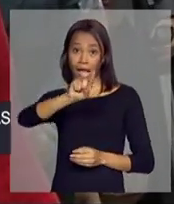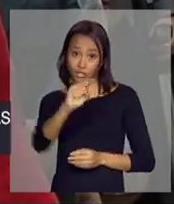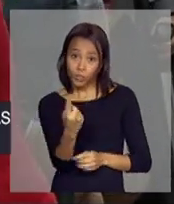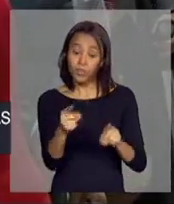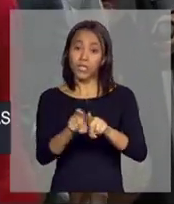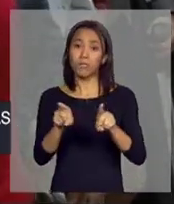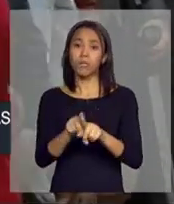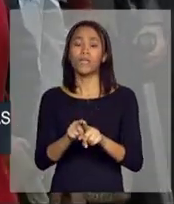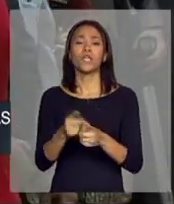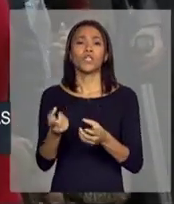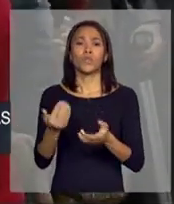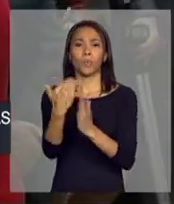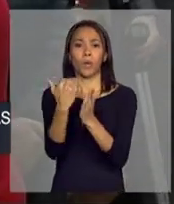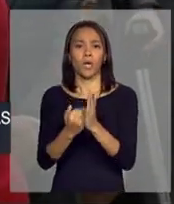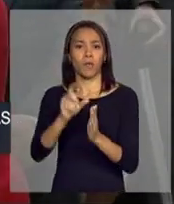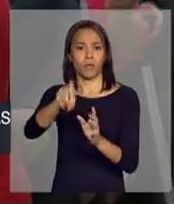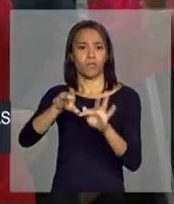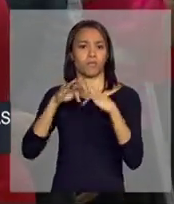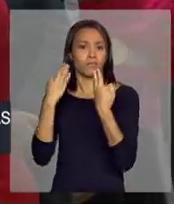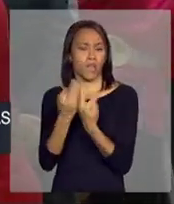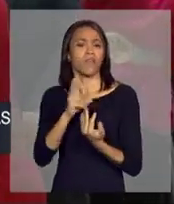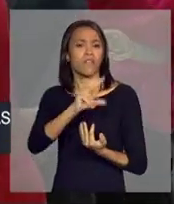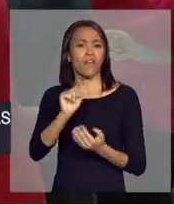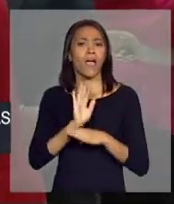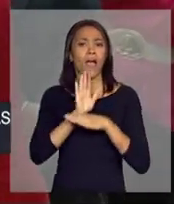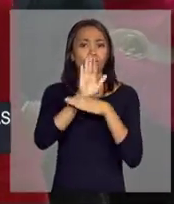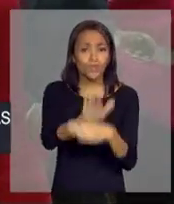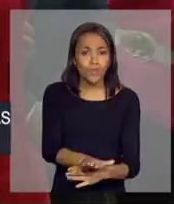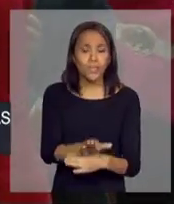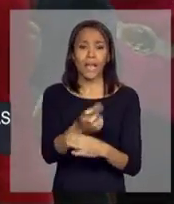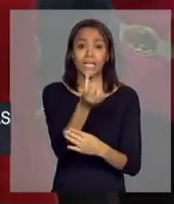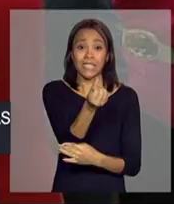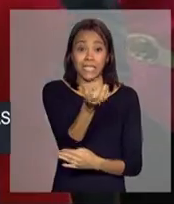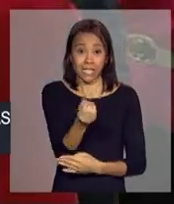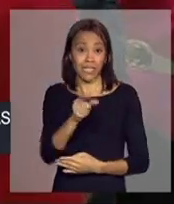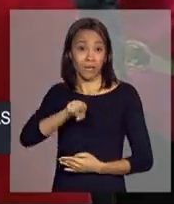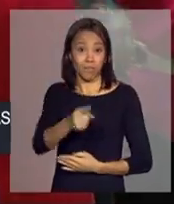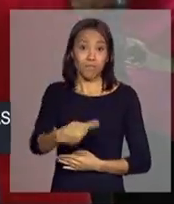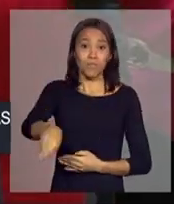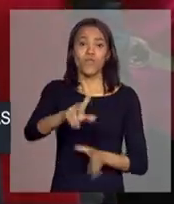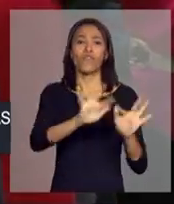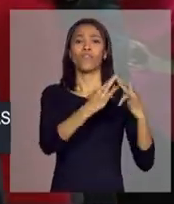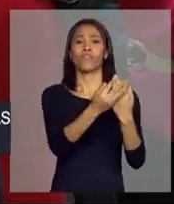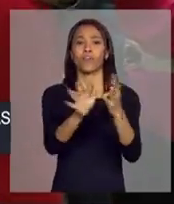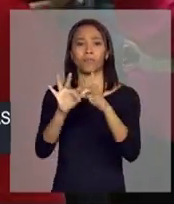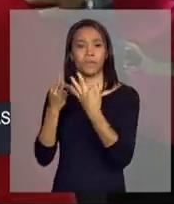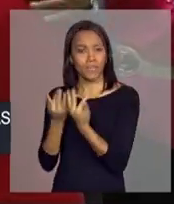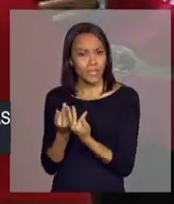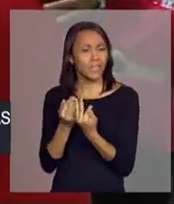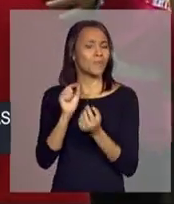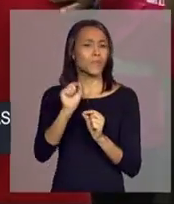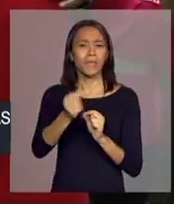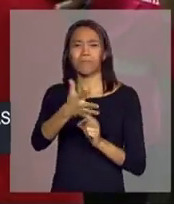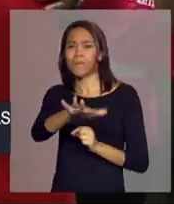federal uma medida que vai atender cerca de 60 mil famílias o que representa aproximadamente